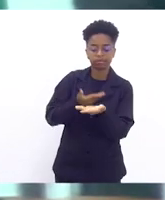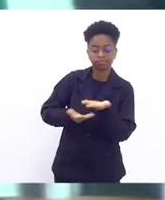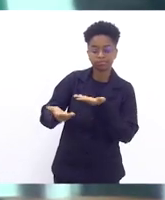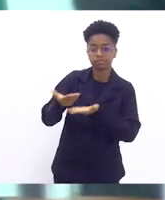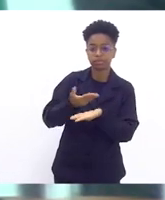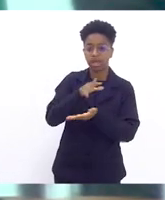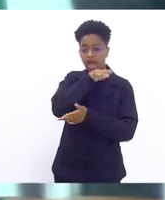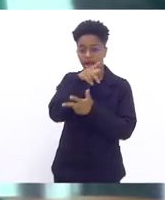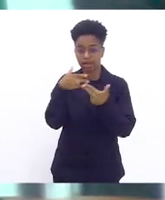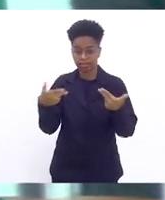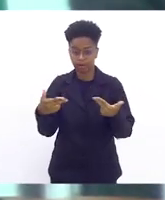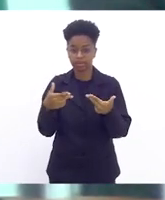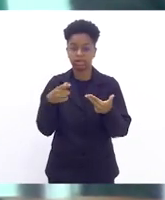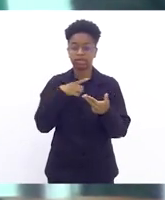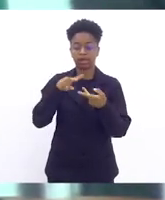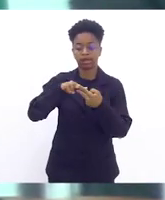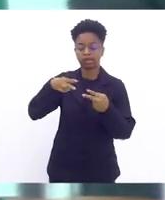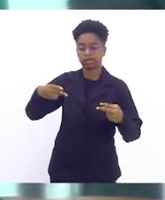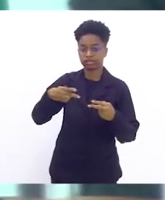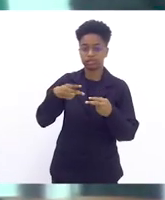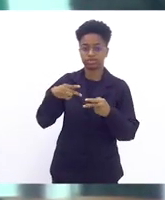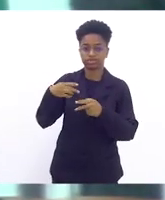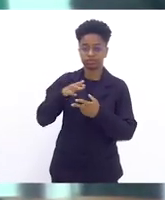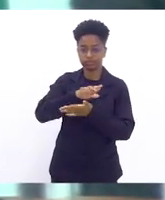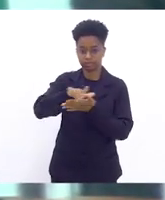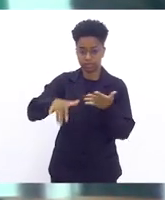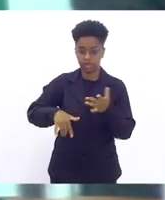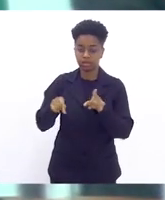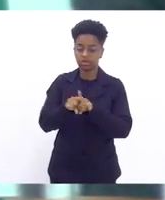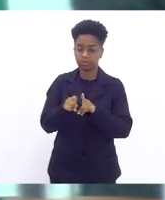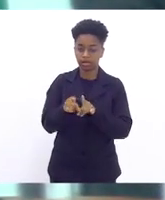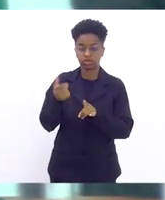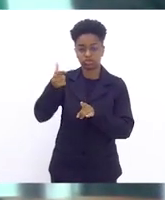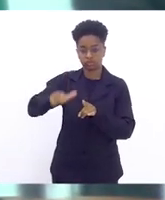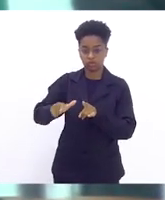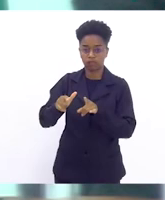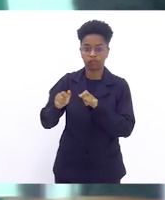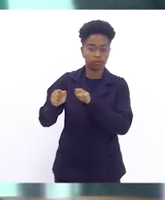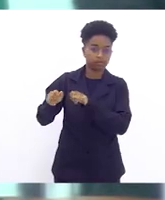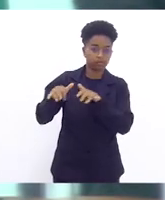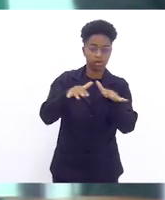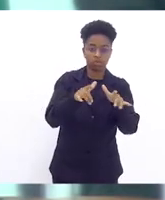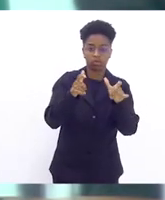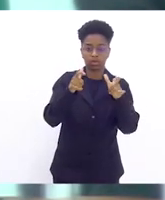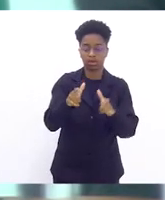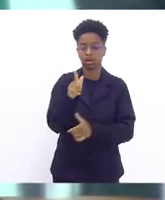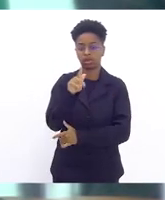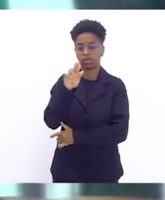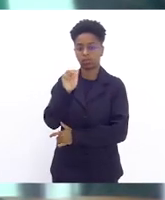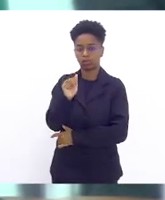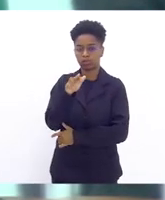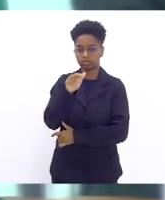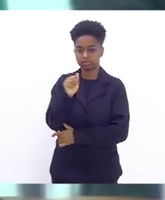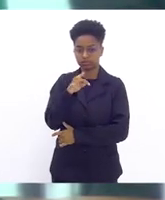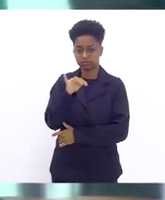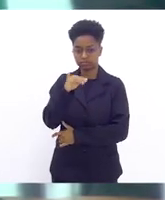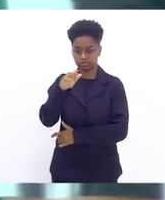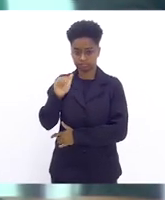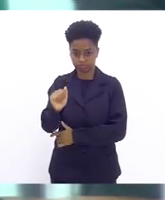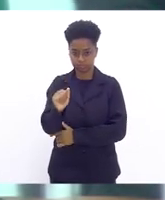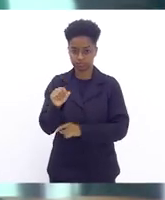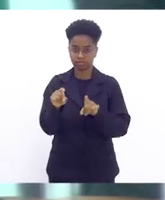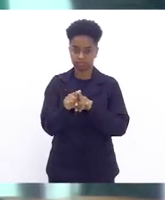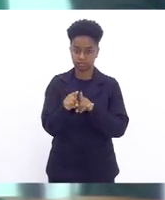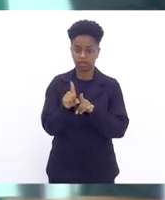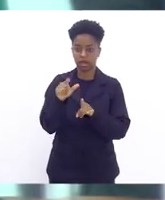de espécies para dar diversidade genética e repovoar a reserva biológico de Guaratiba que tenha essa região tem esse nome justamente por essa árvore